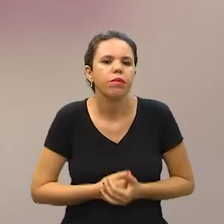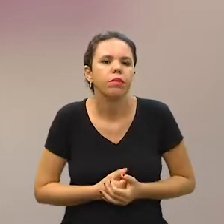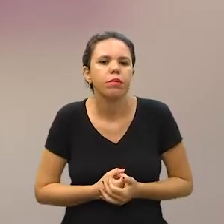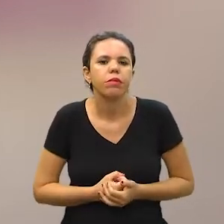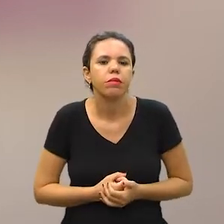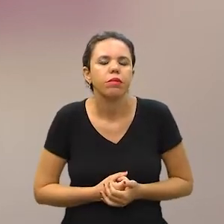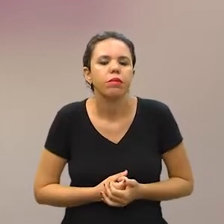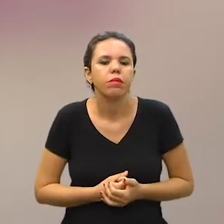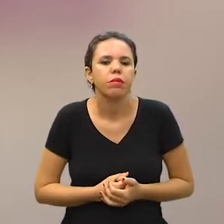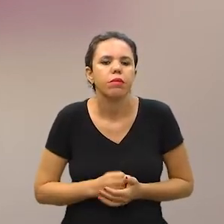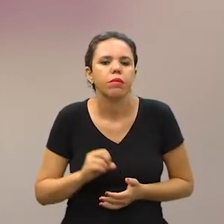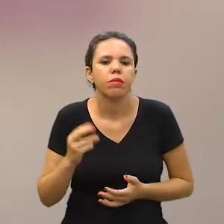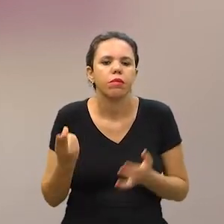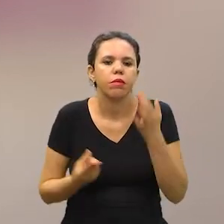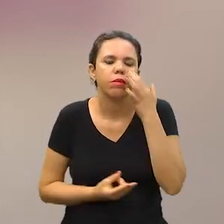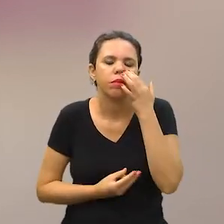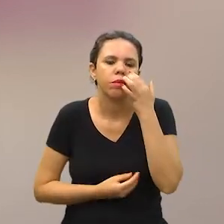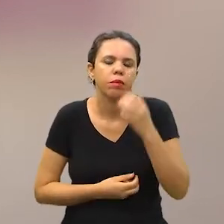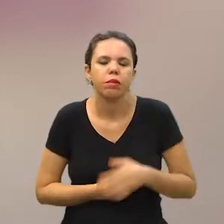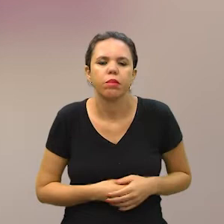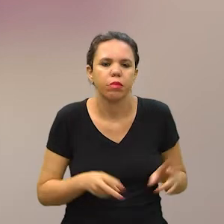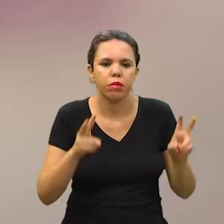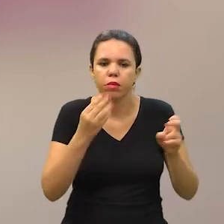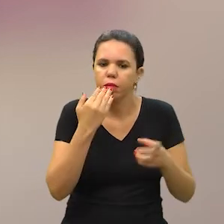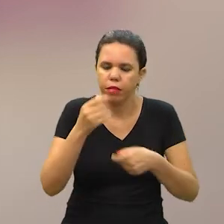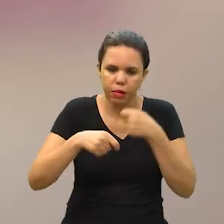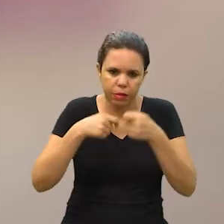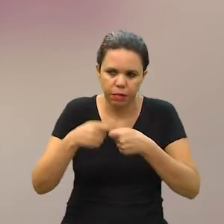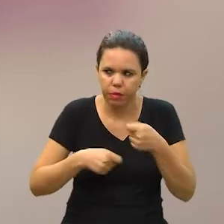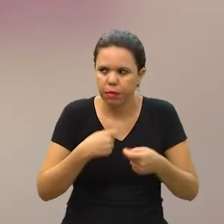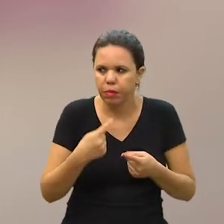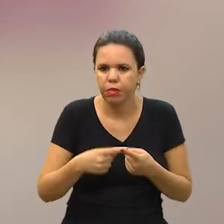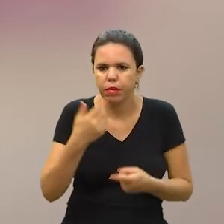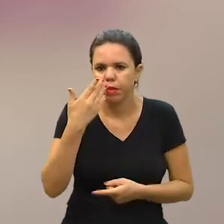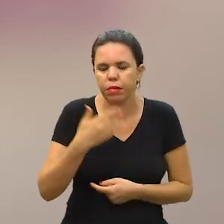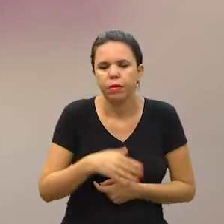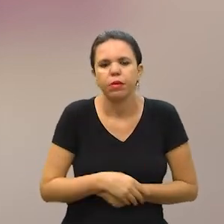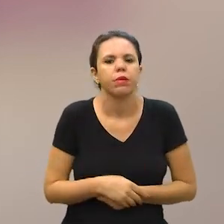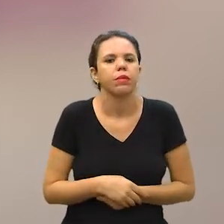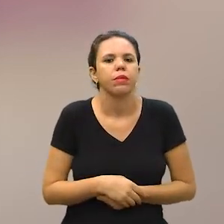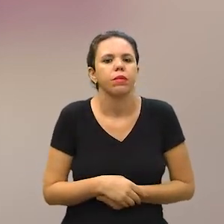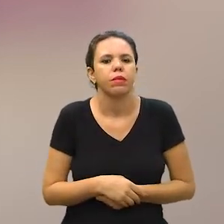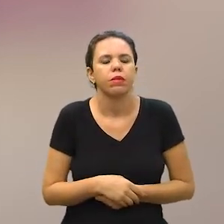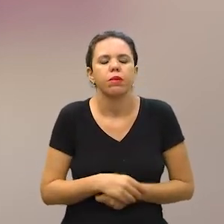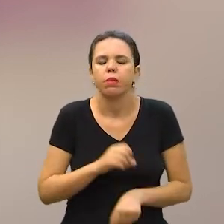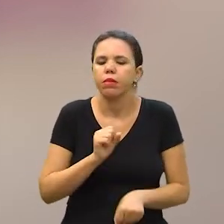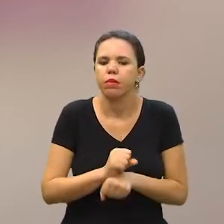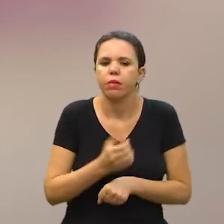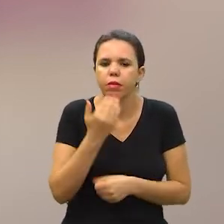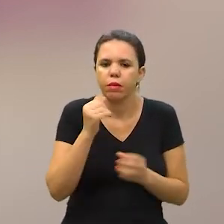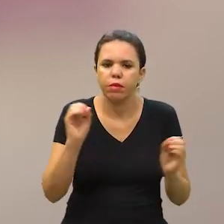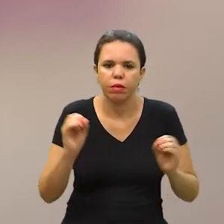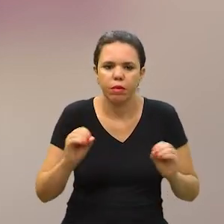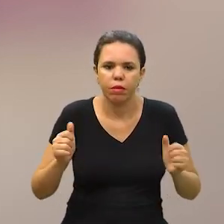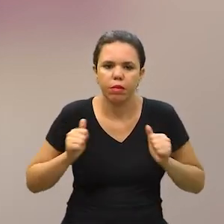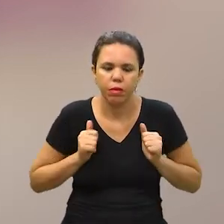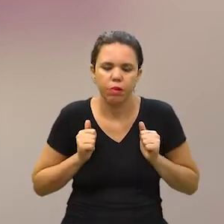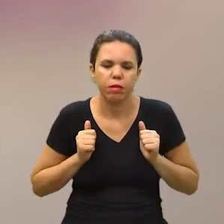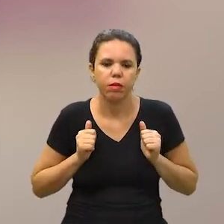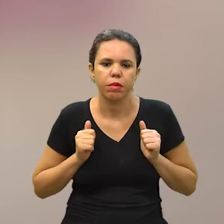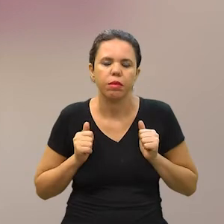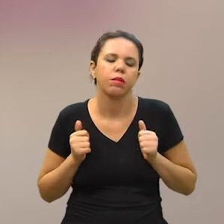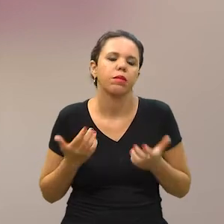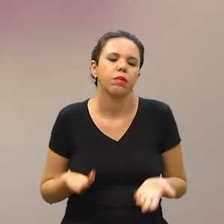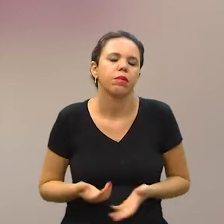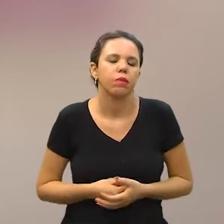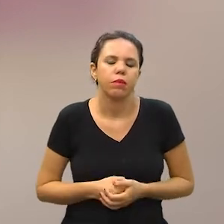né? Ou questões alimentares, porque a criança não para comer, não para nada, quiçá